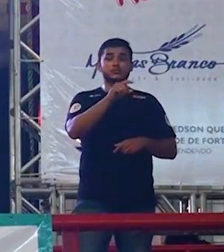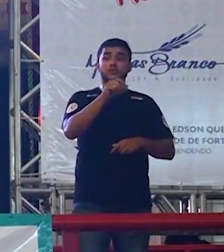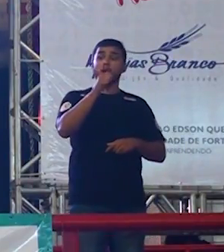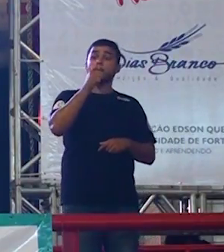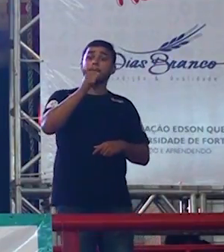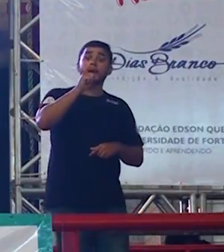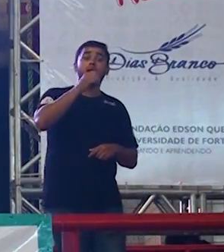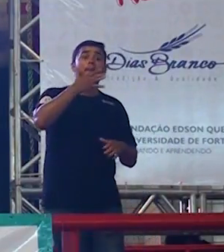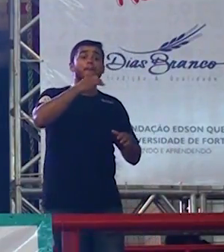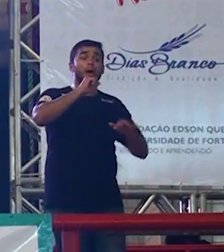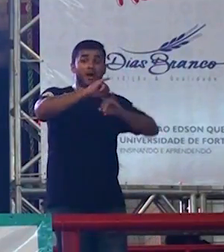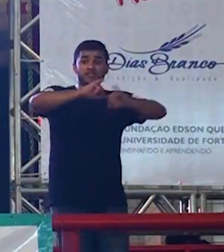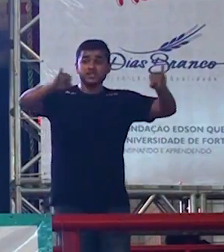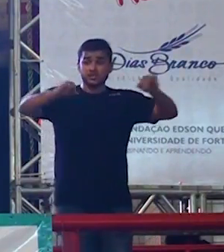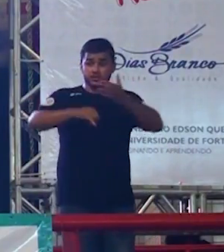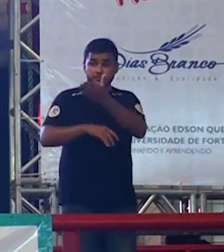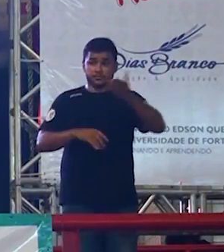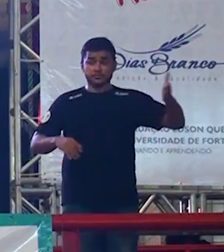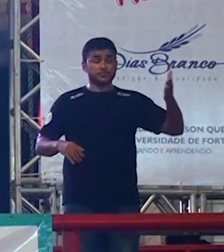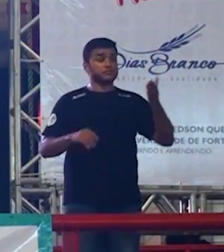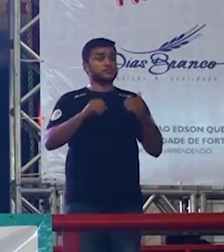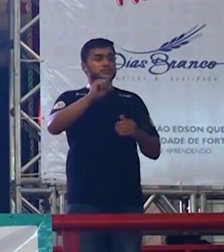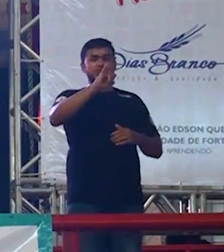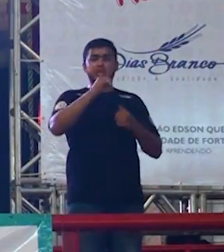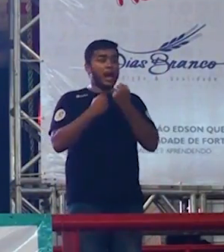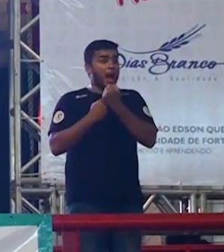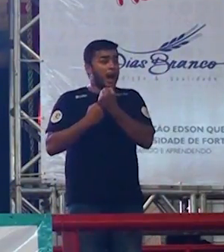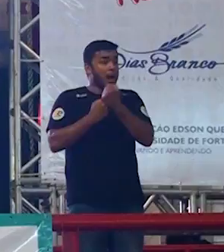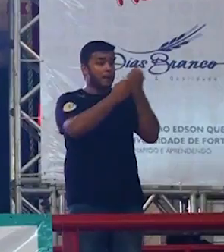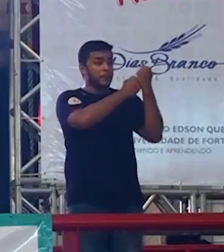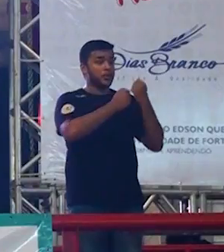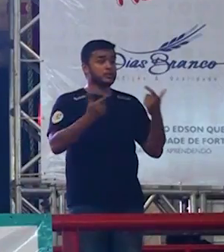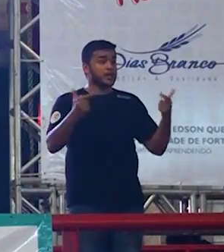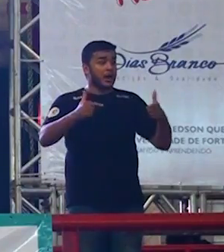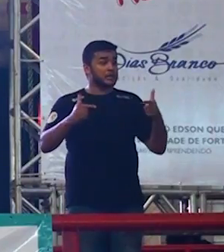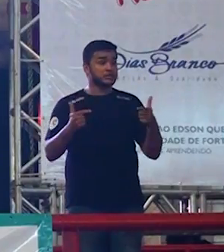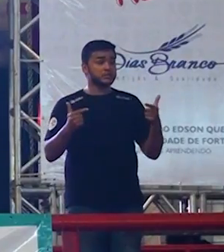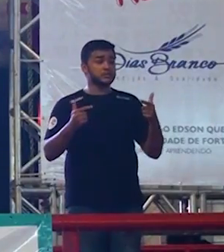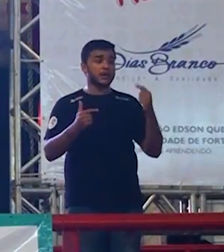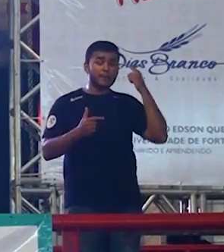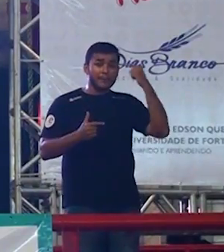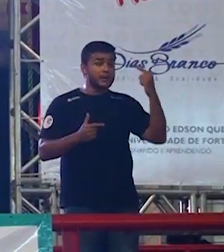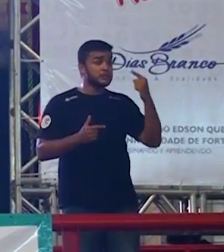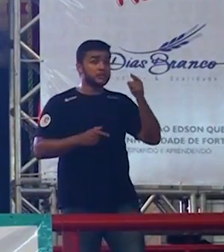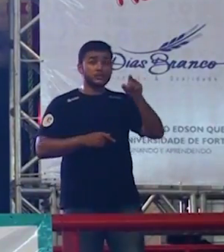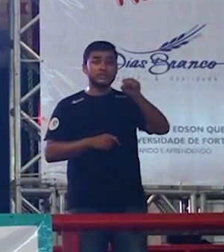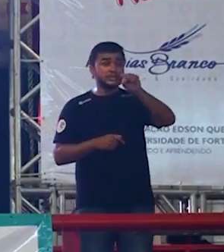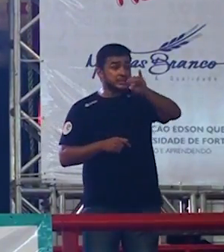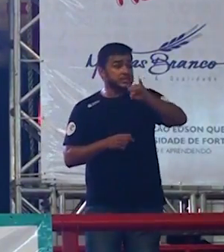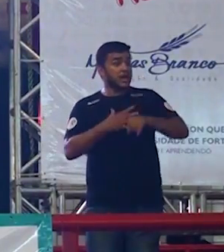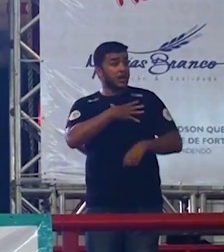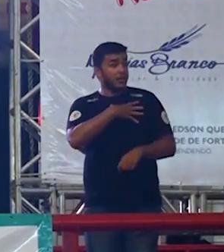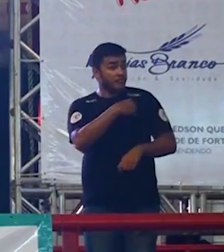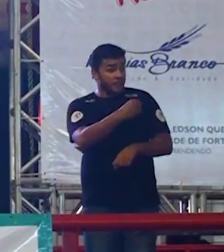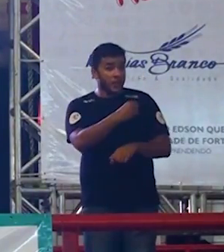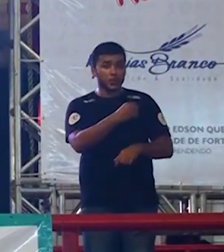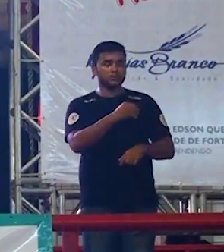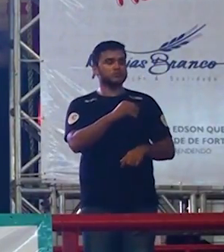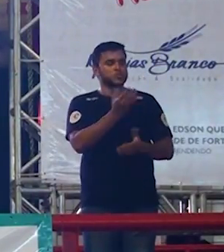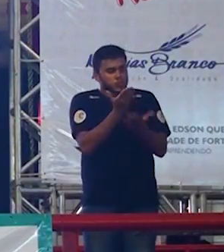diretamente aí para um pai ou uma mãe que não apoia você. Olha, quando o seu filho está